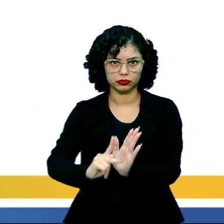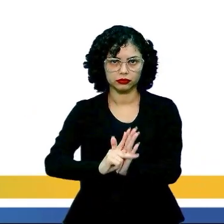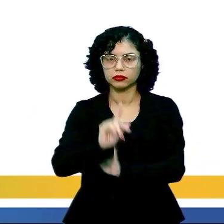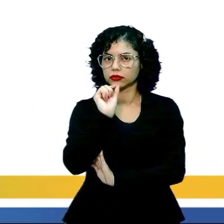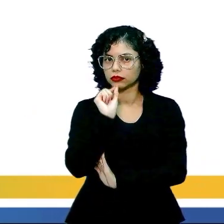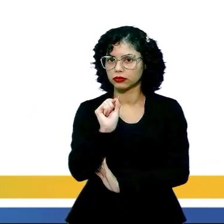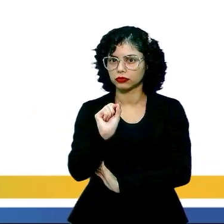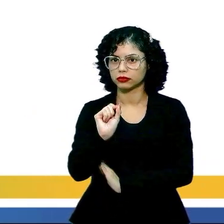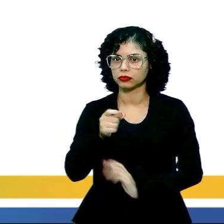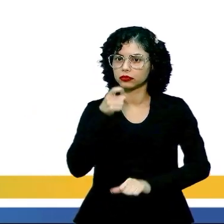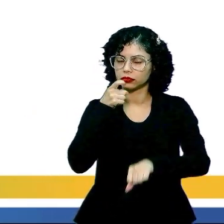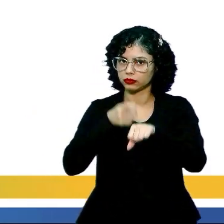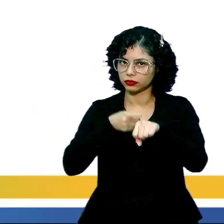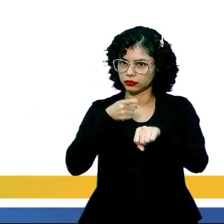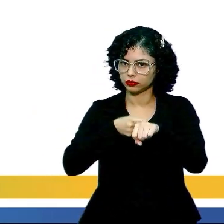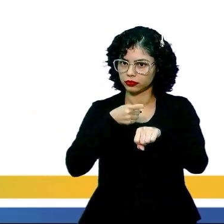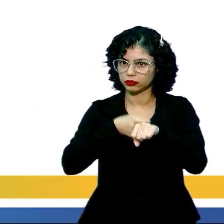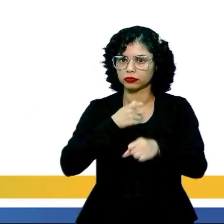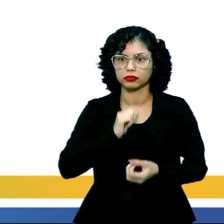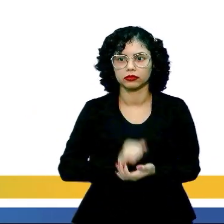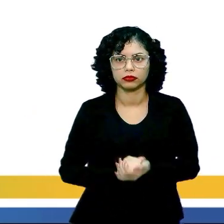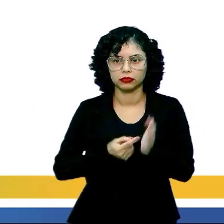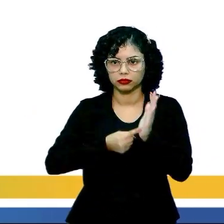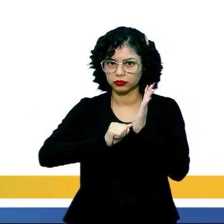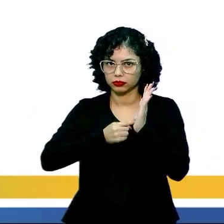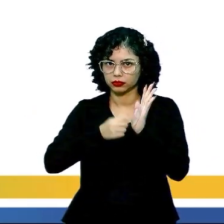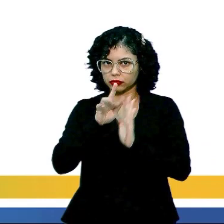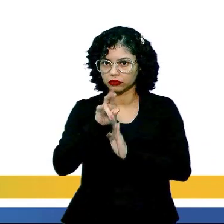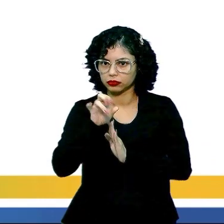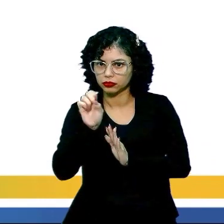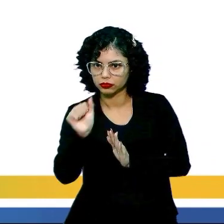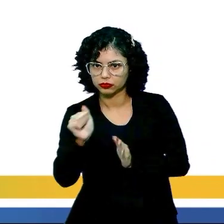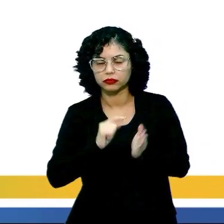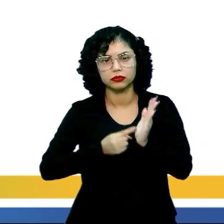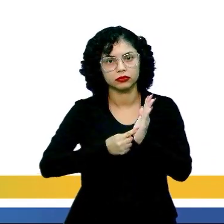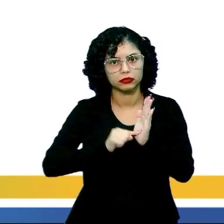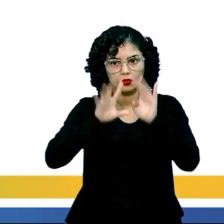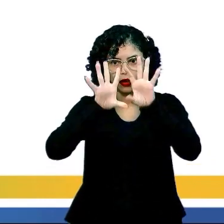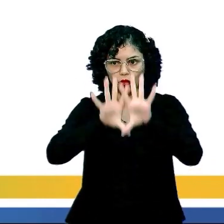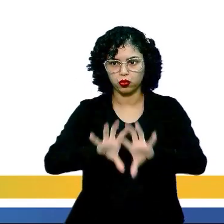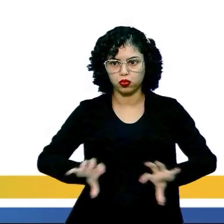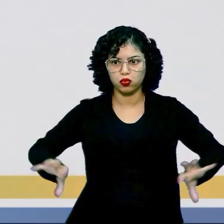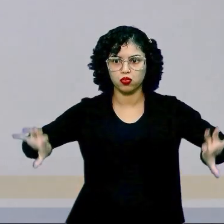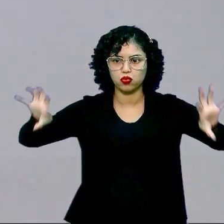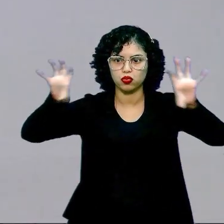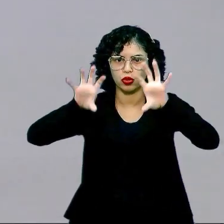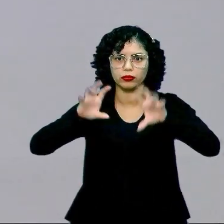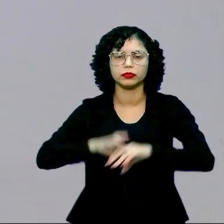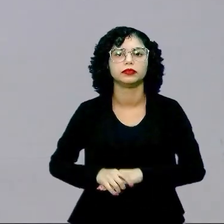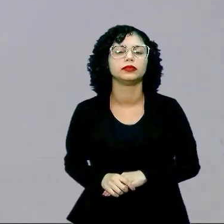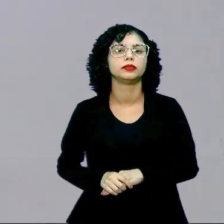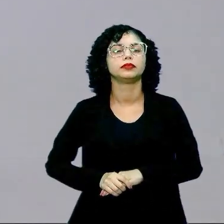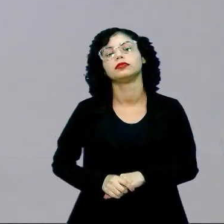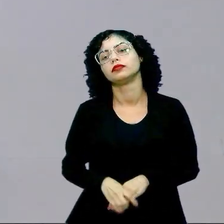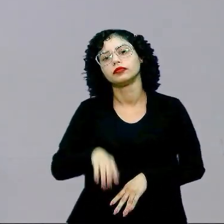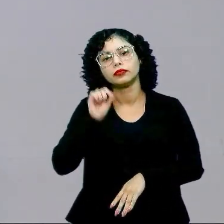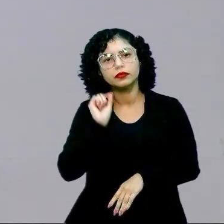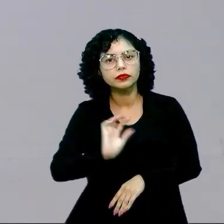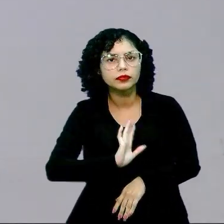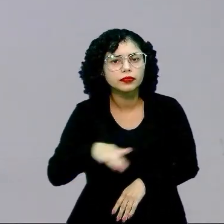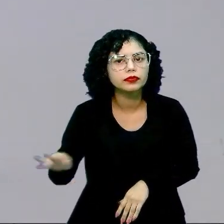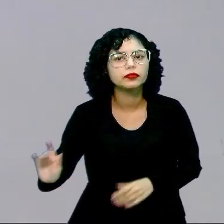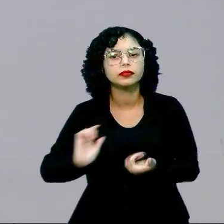de quê? De solubilidade, ponto de fusão e ponto de ebulição, tá? Então, aqui, ó,